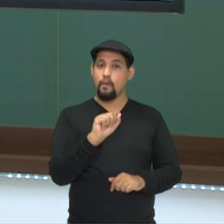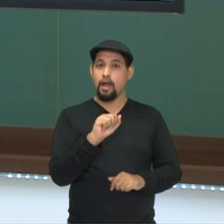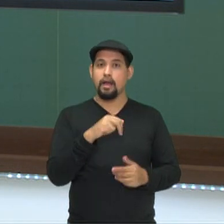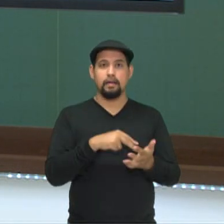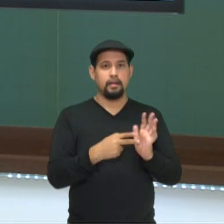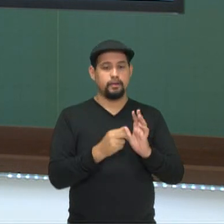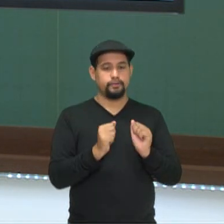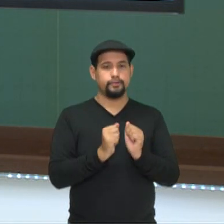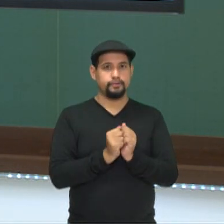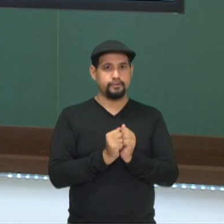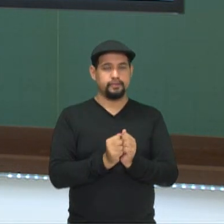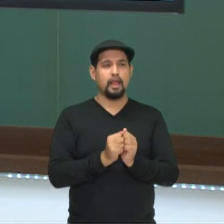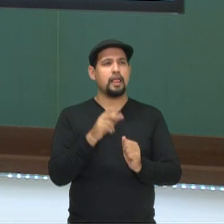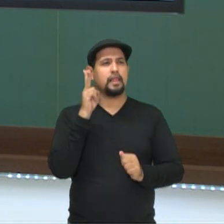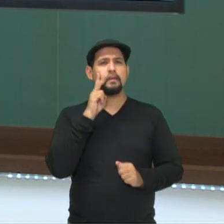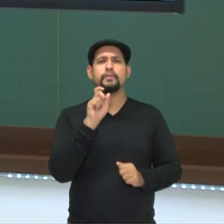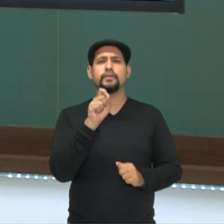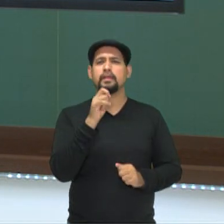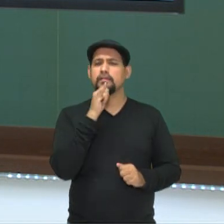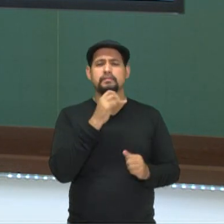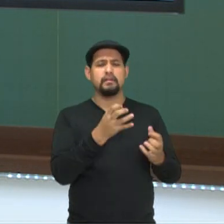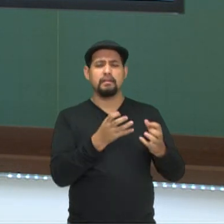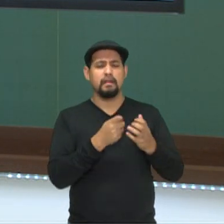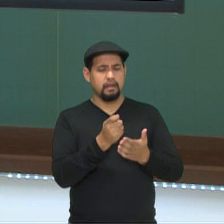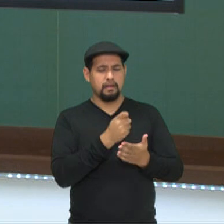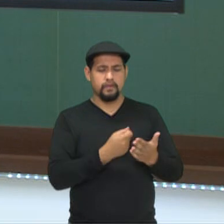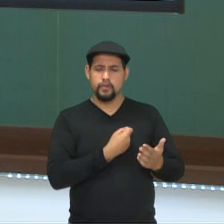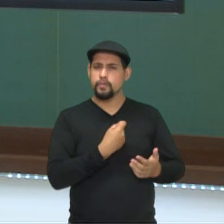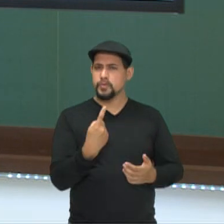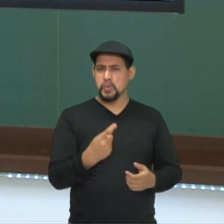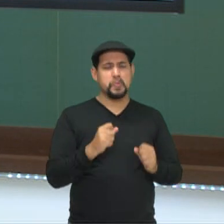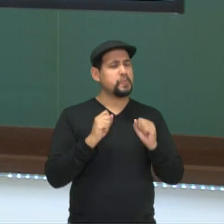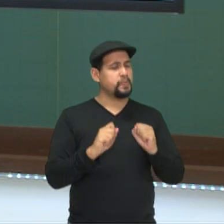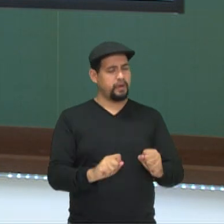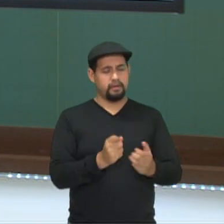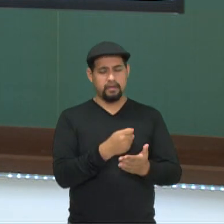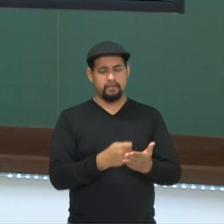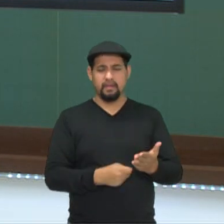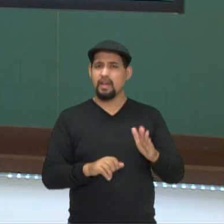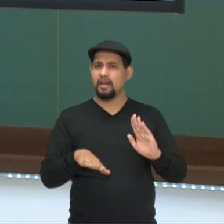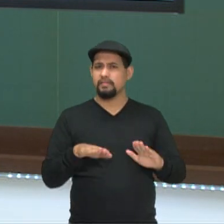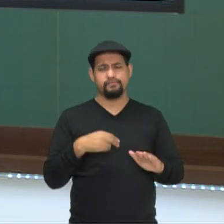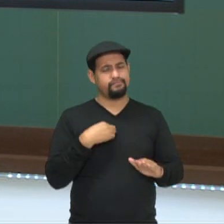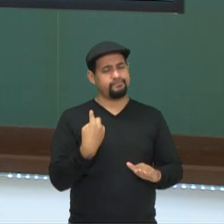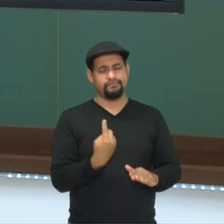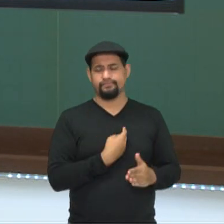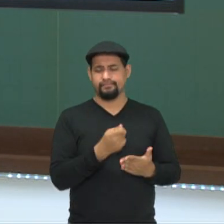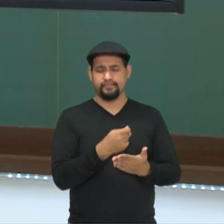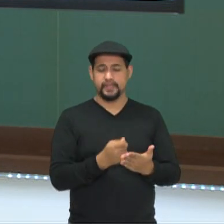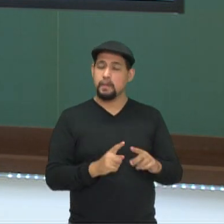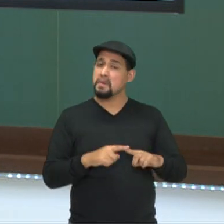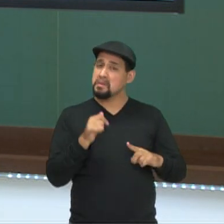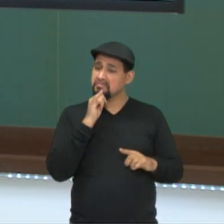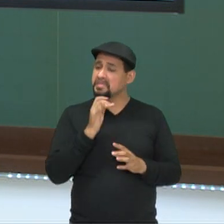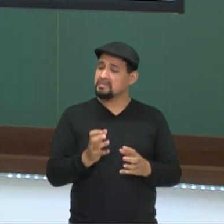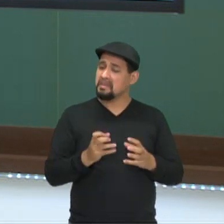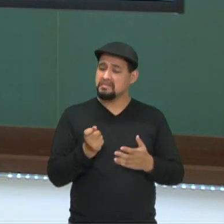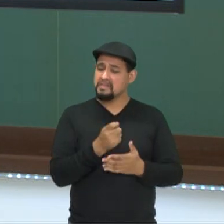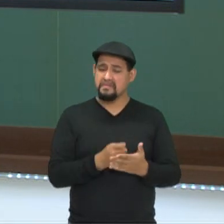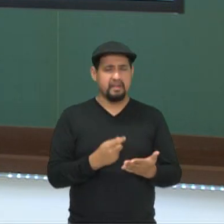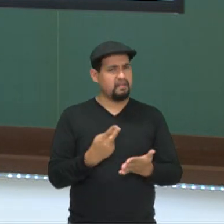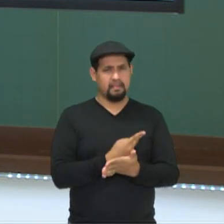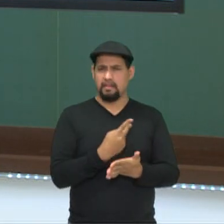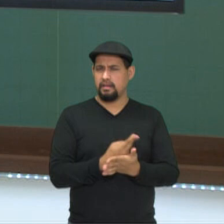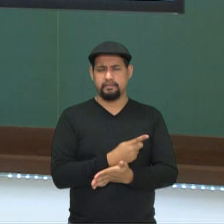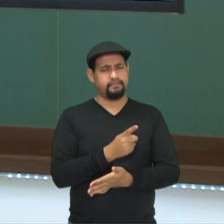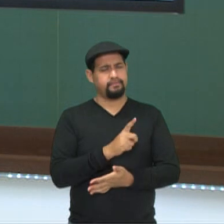ar e o número que acompanha ele Lembrando que se você quiser escrever um ali você escreve normalmente a gente não escreve mas se você escrever não